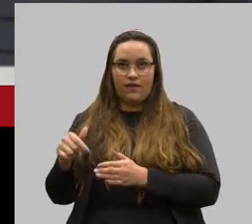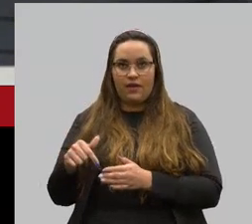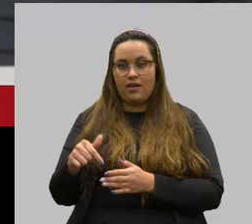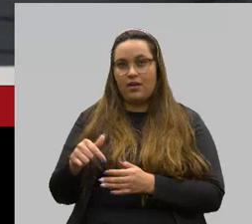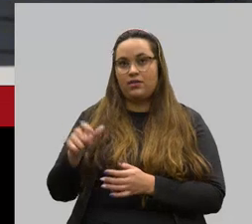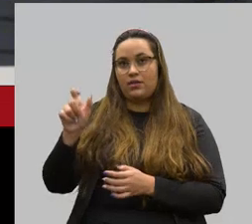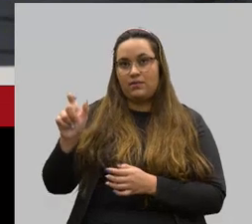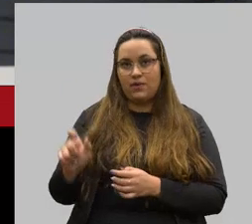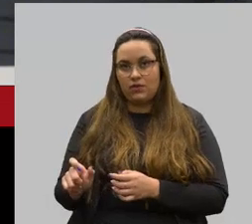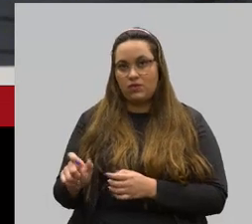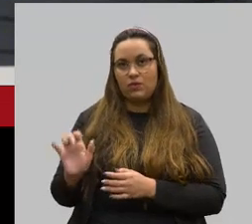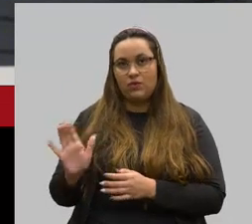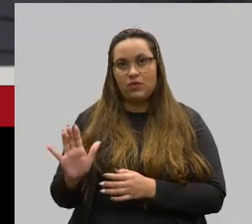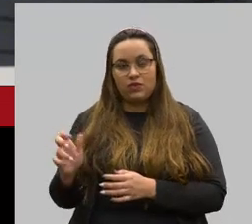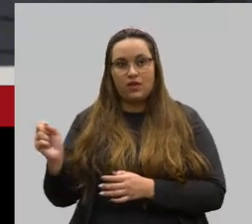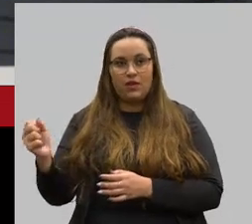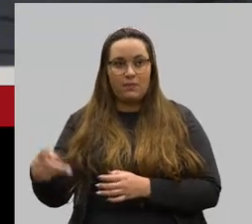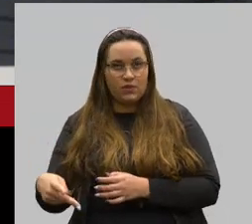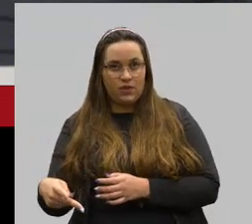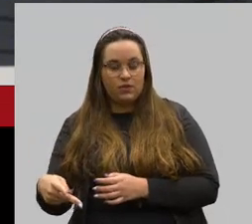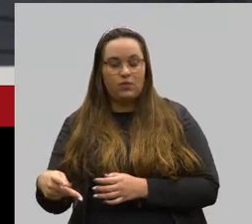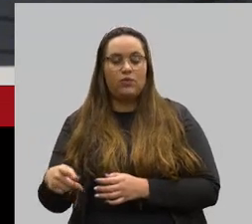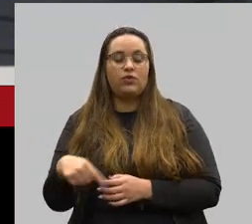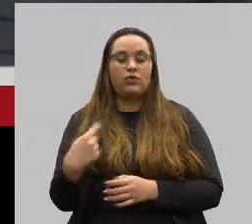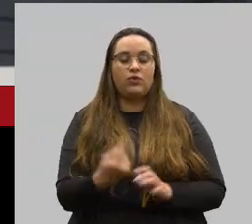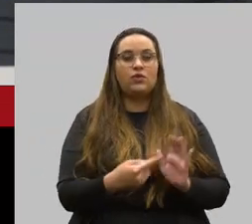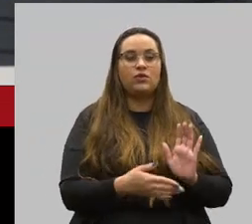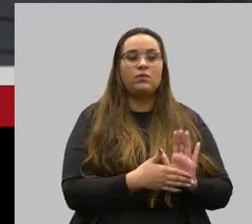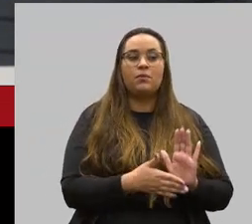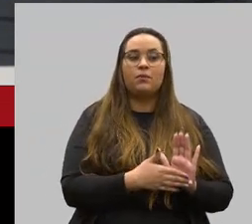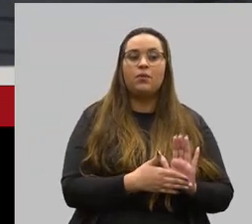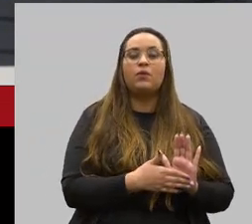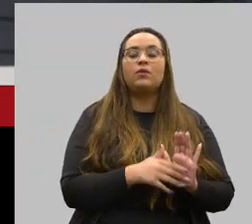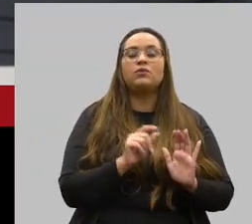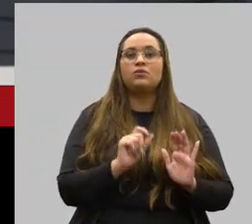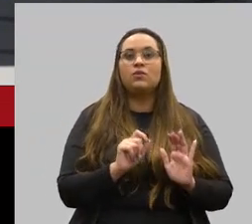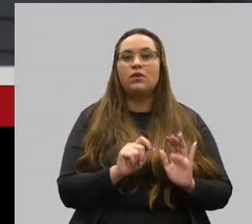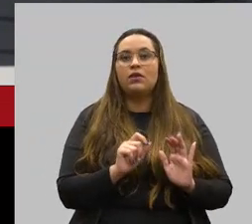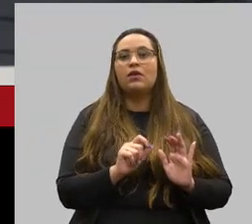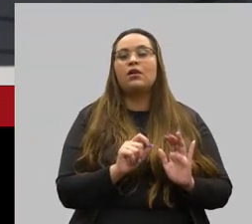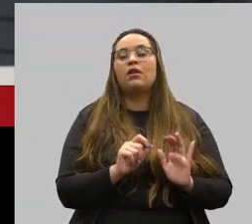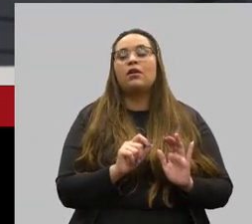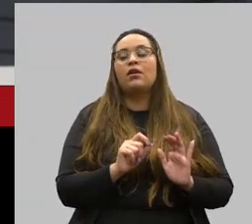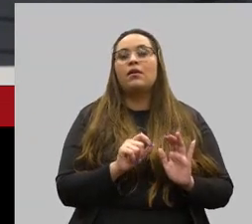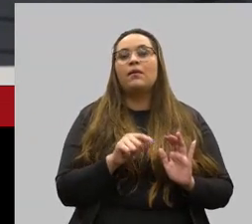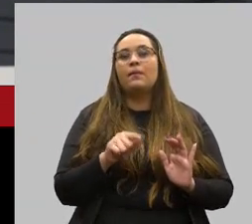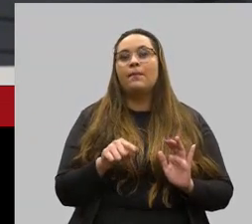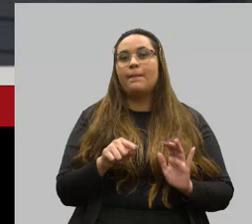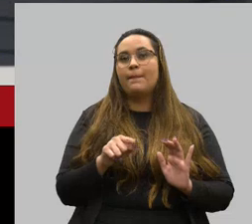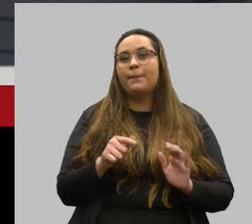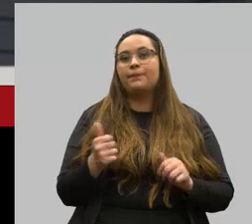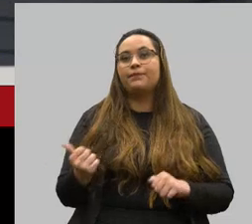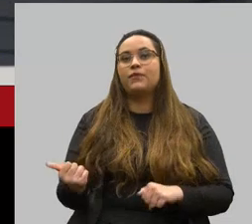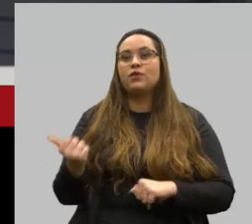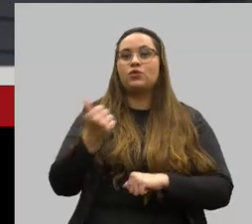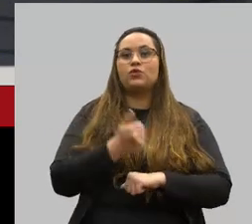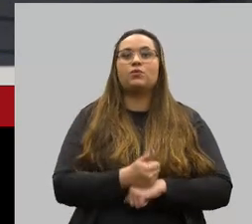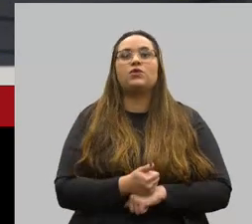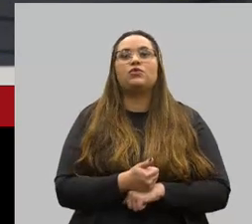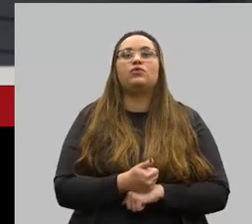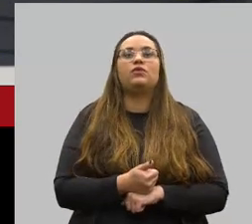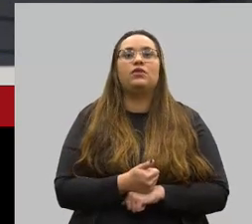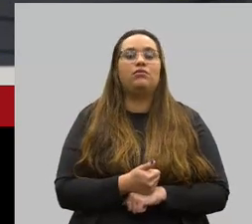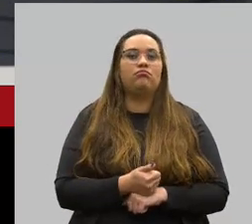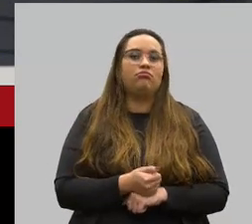aposentou Então a nossa proposta né de alteração normativa também é no sentido da eh de se substituir uma pena de cassação de